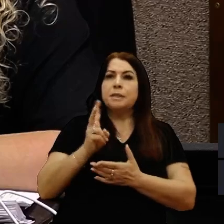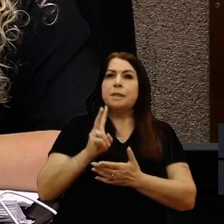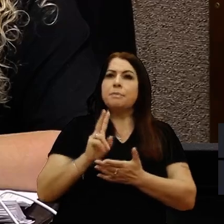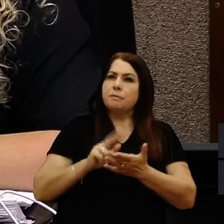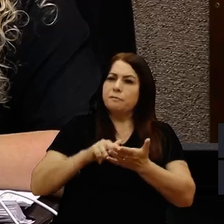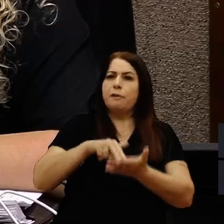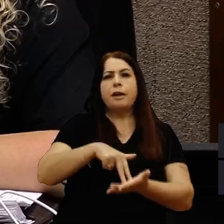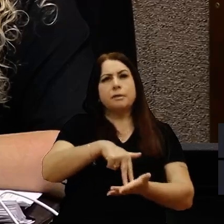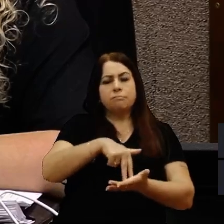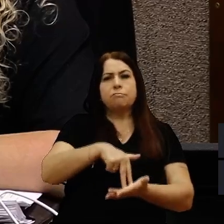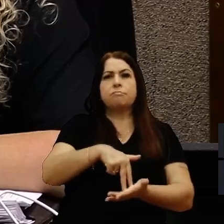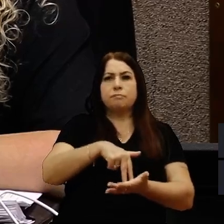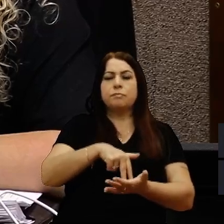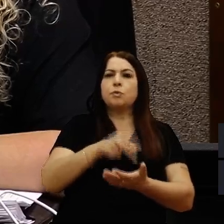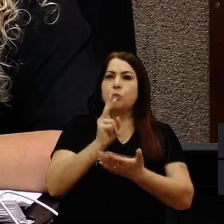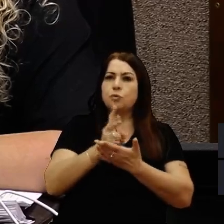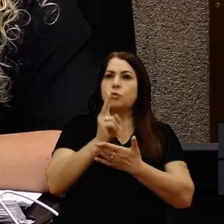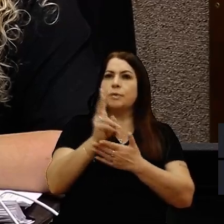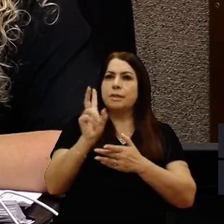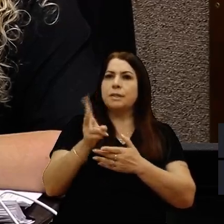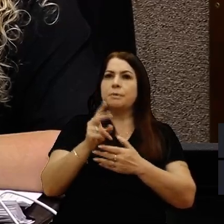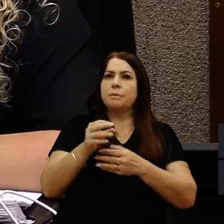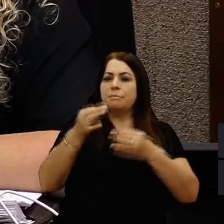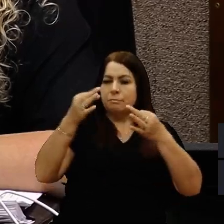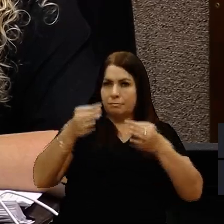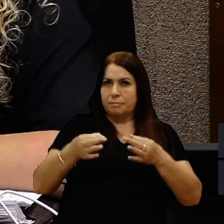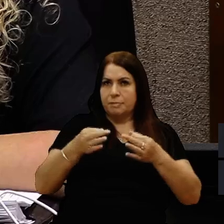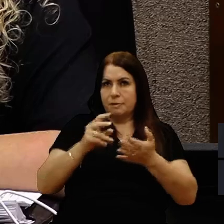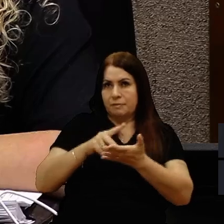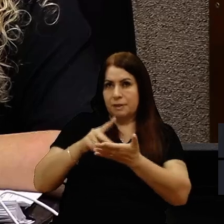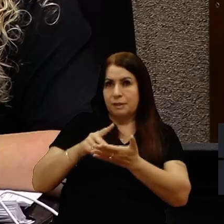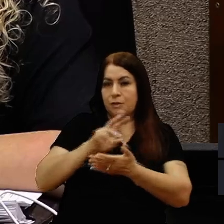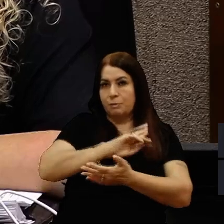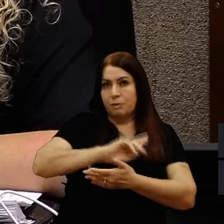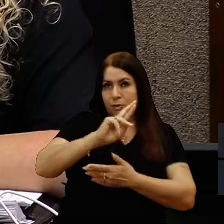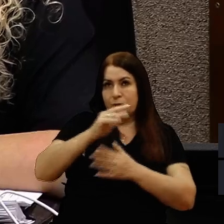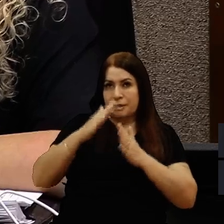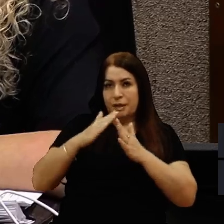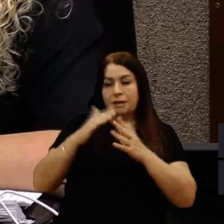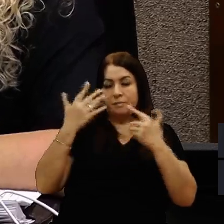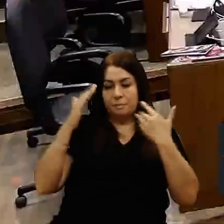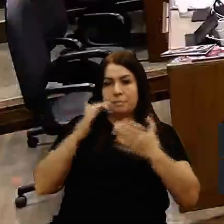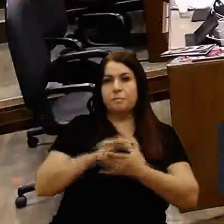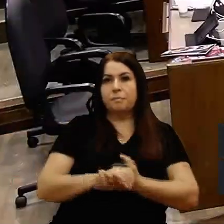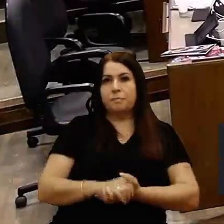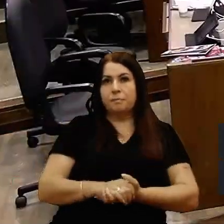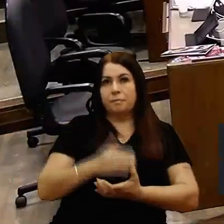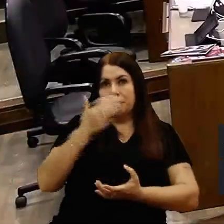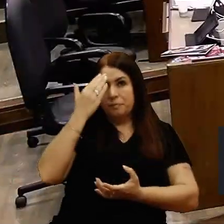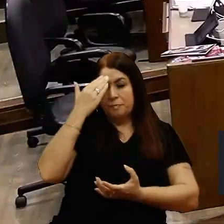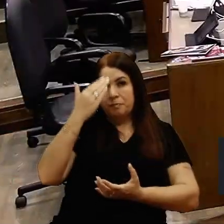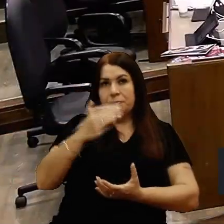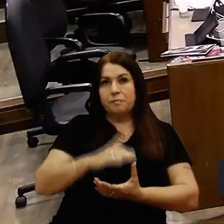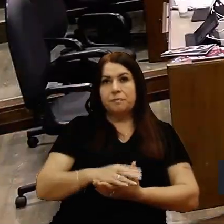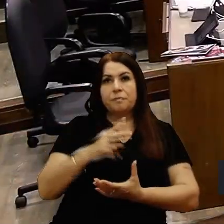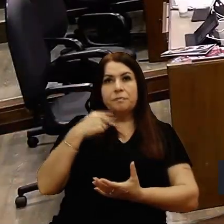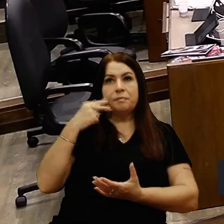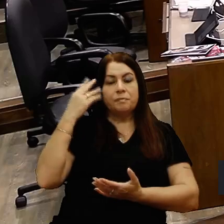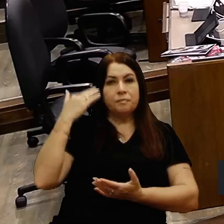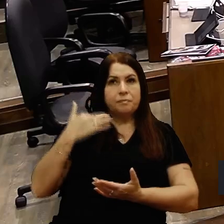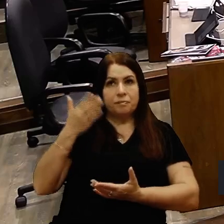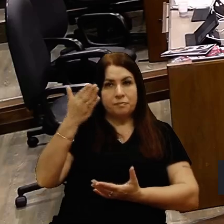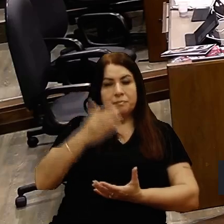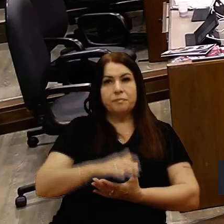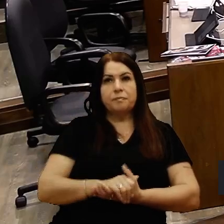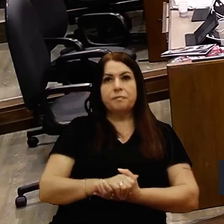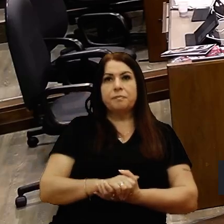sempre de cabeça alta e mantendo sempre a honestidade que o senhor sempre representou nessa casa. Parabéns. Muito obrigado. Vereadora Daiane, seu à